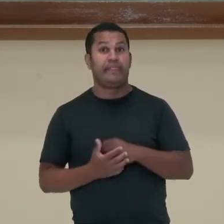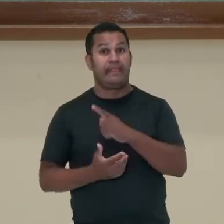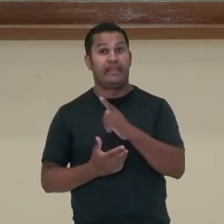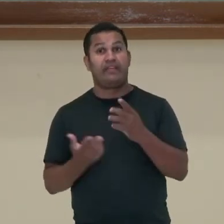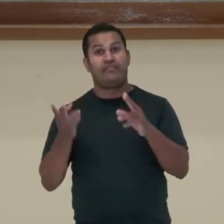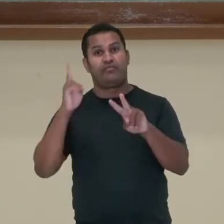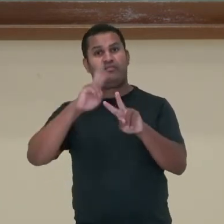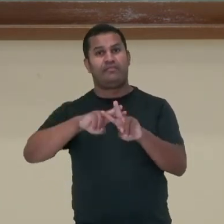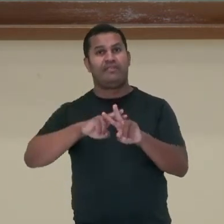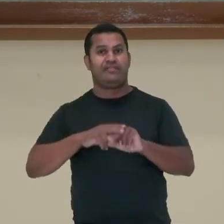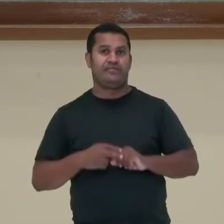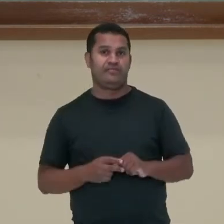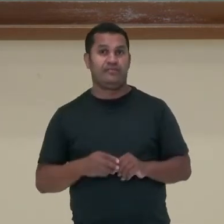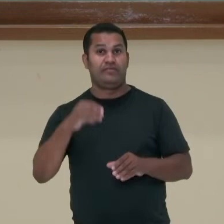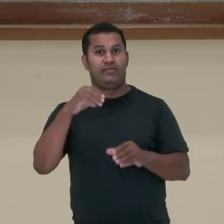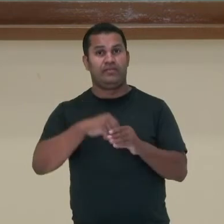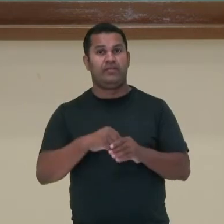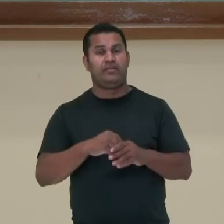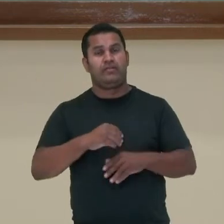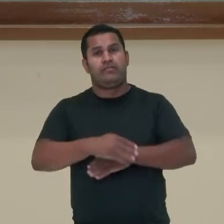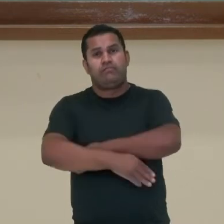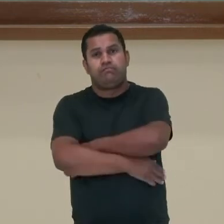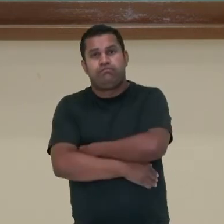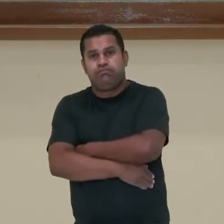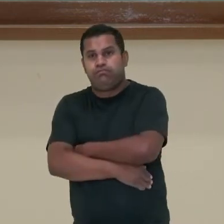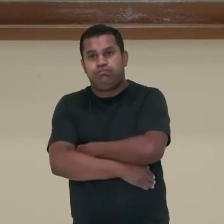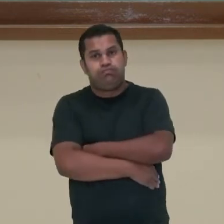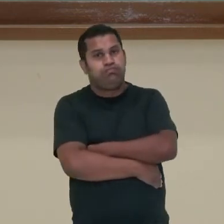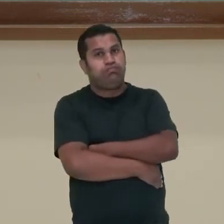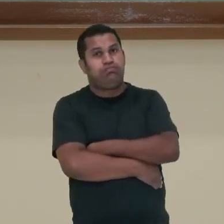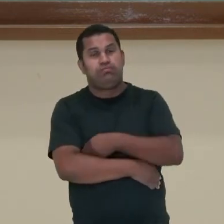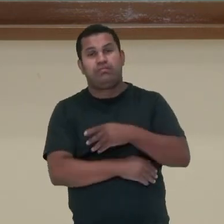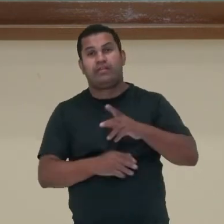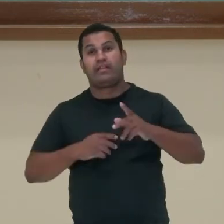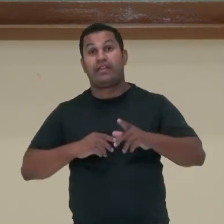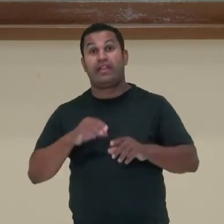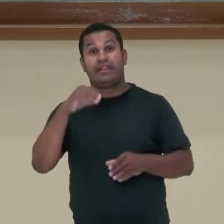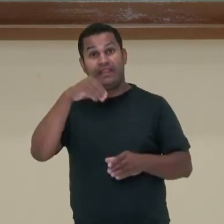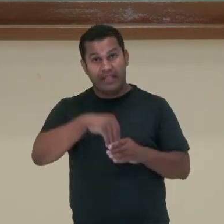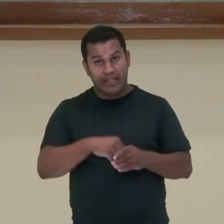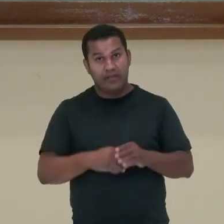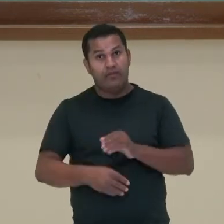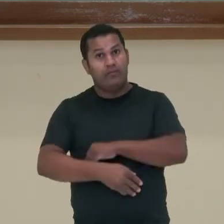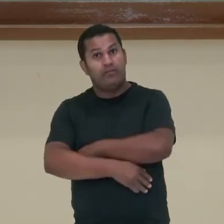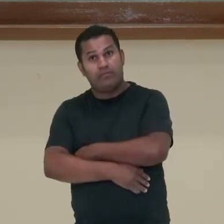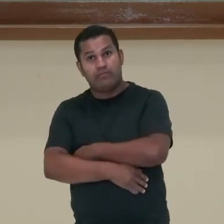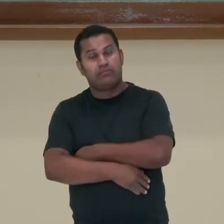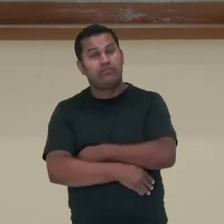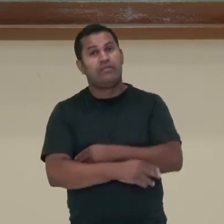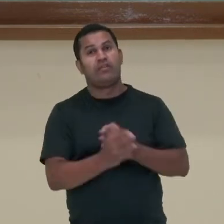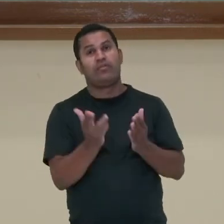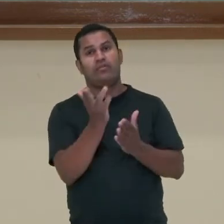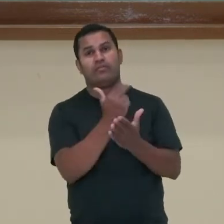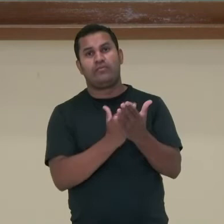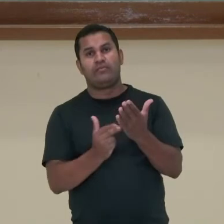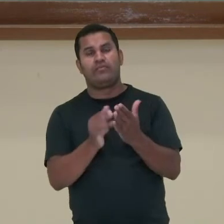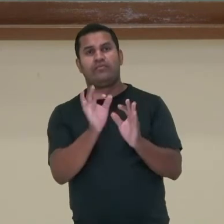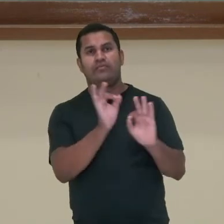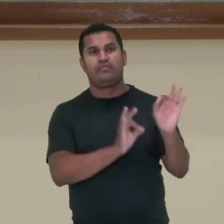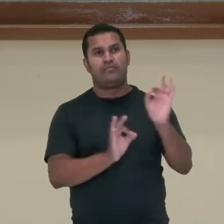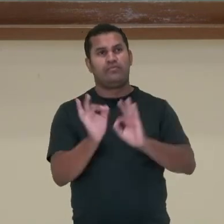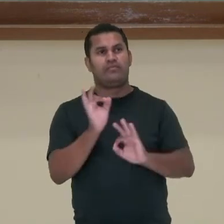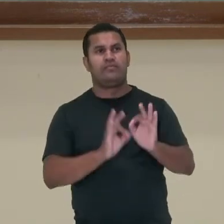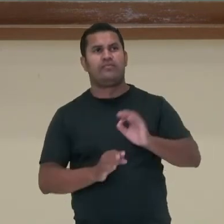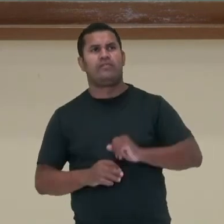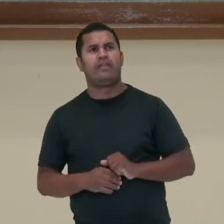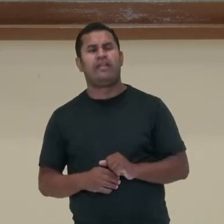filho de pastor, ele era pastor presbiteriano, e ele não se acertava, ele não conseguia entrar nisso, ele tentou até ser missionário,